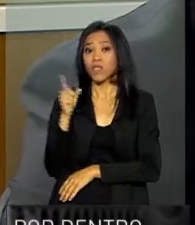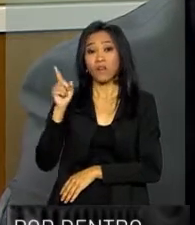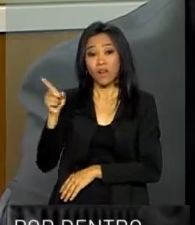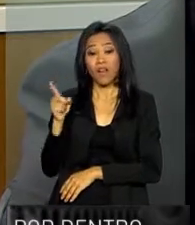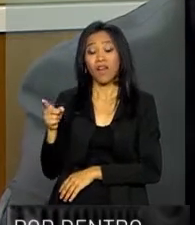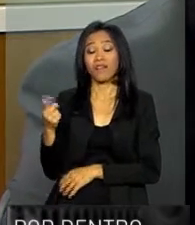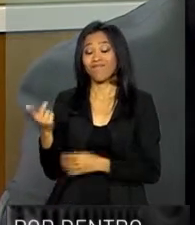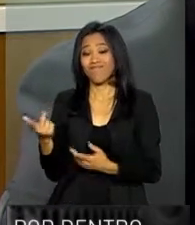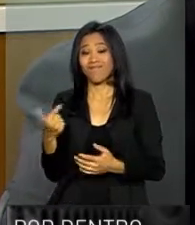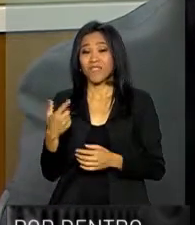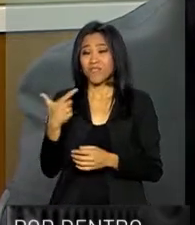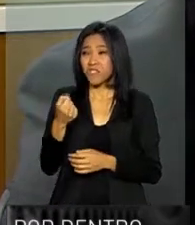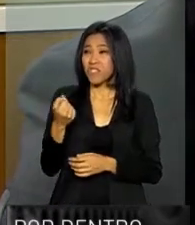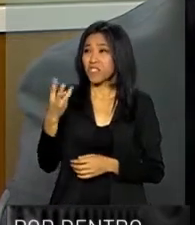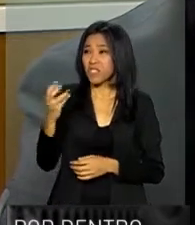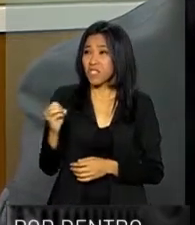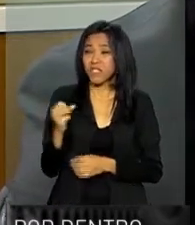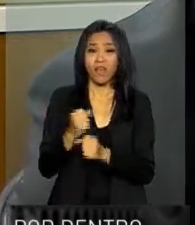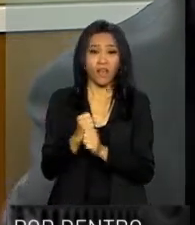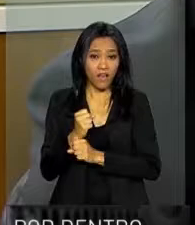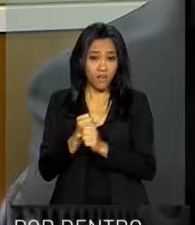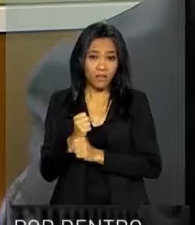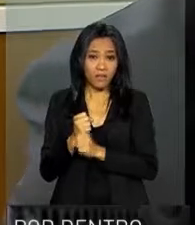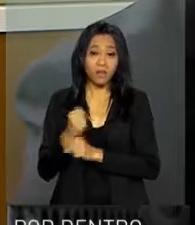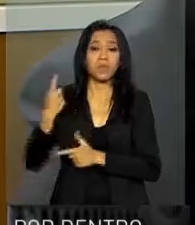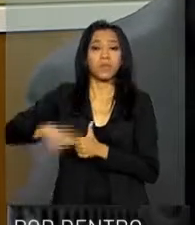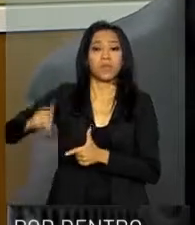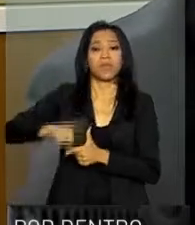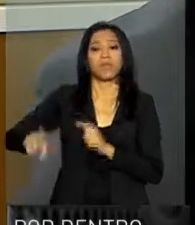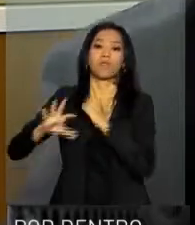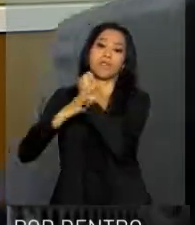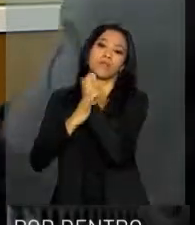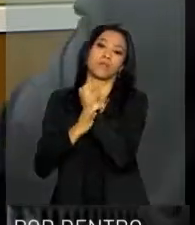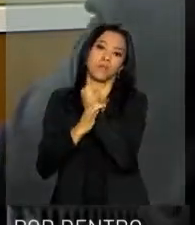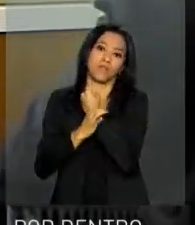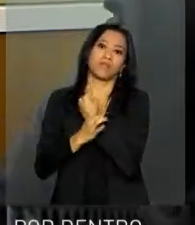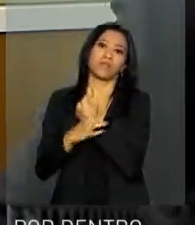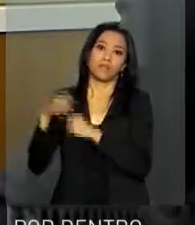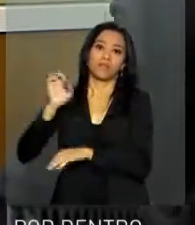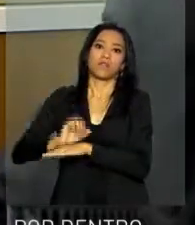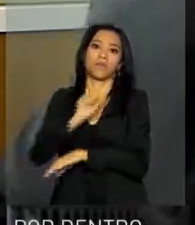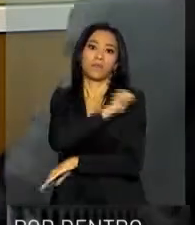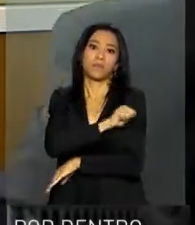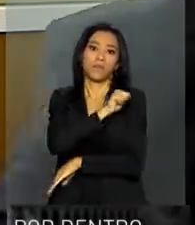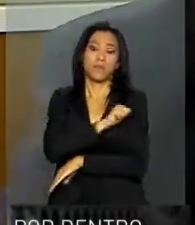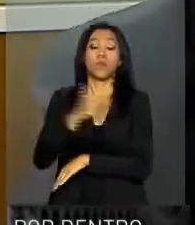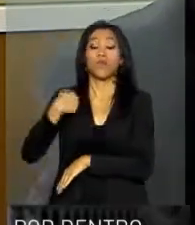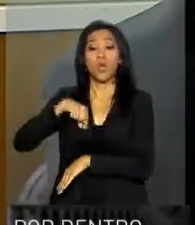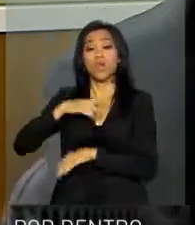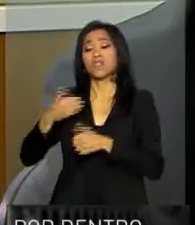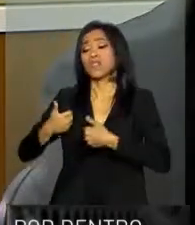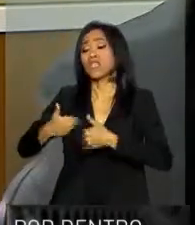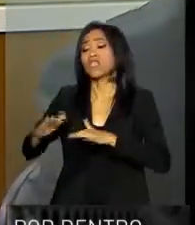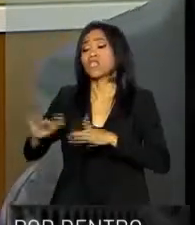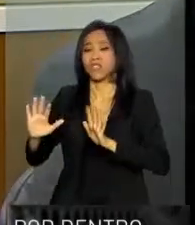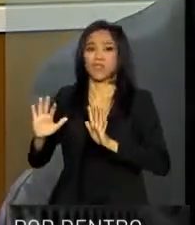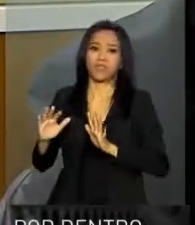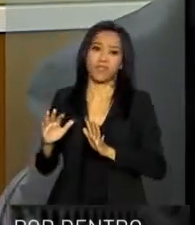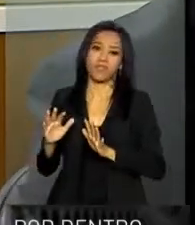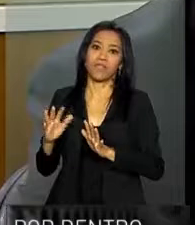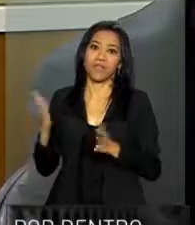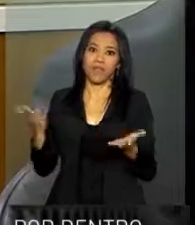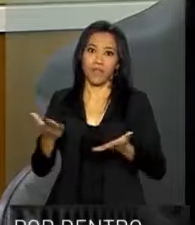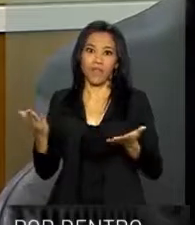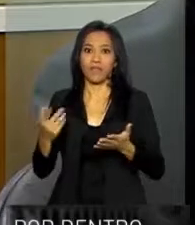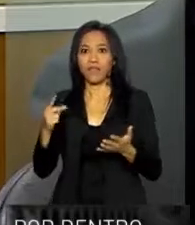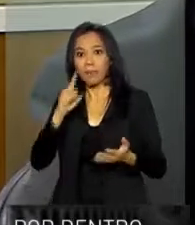de janeiro nos últimos 20 30 anos foi um problema que nós deixamos acontecer com outros graus de insegurança estão aumentando em outras